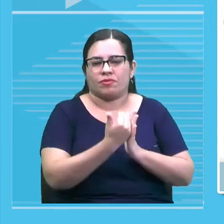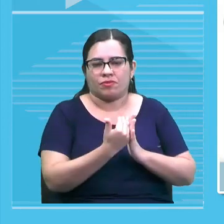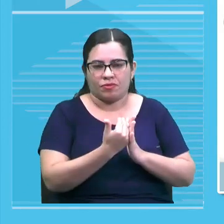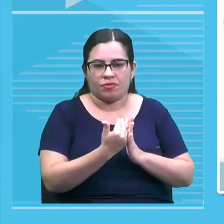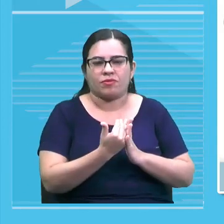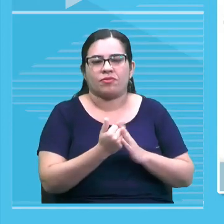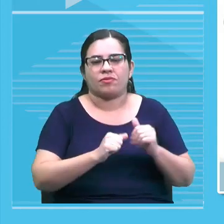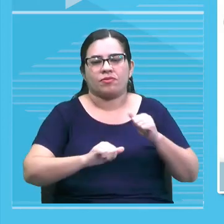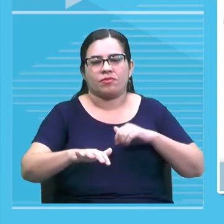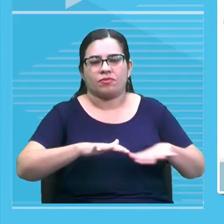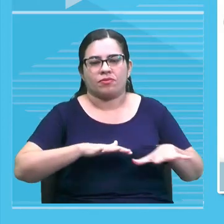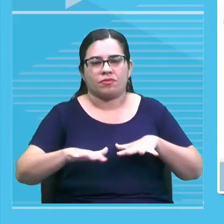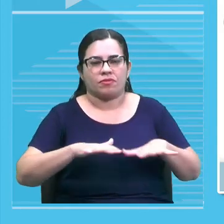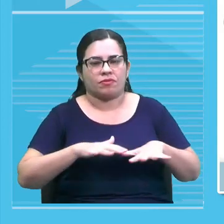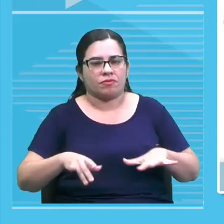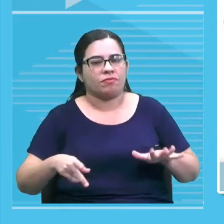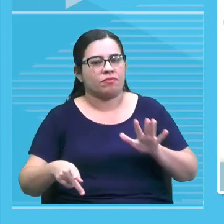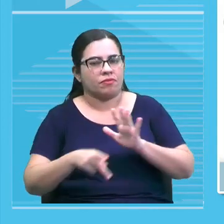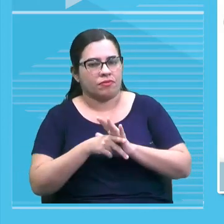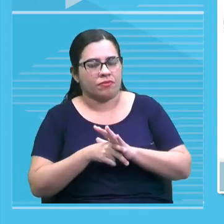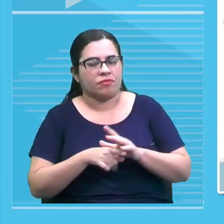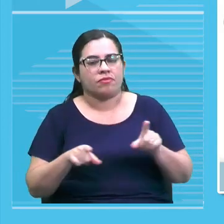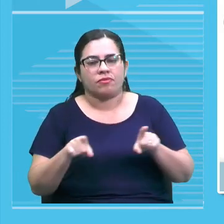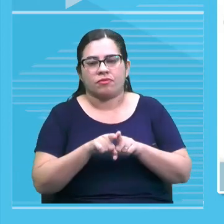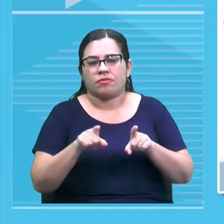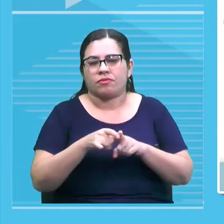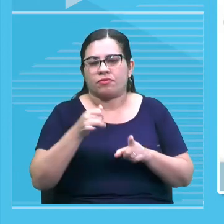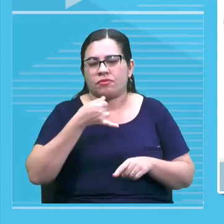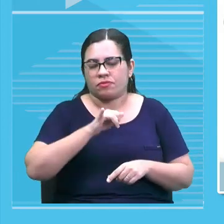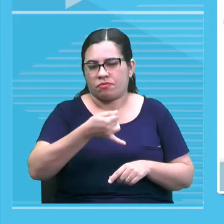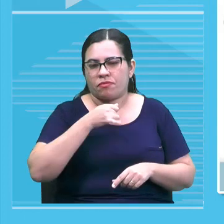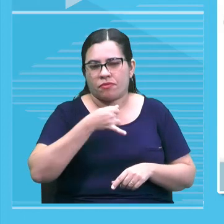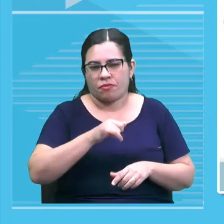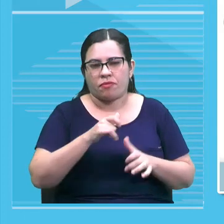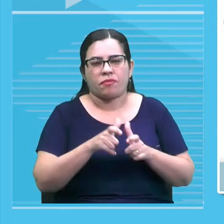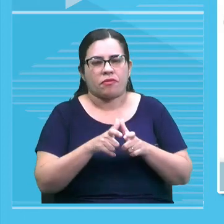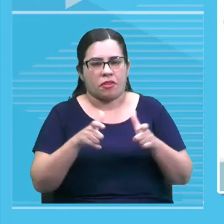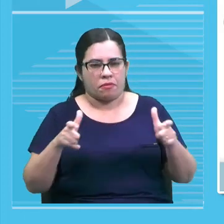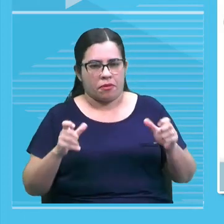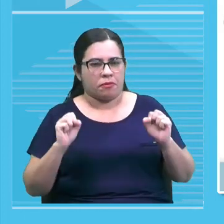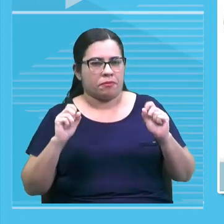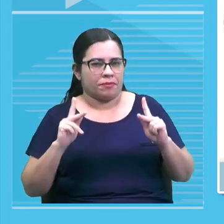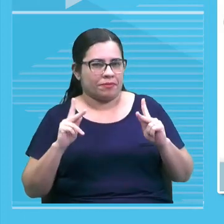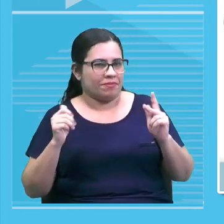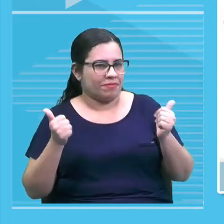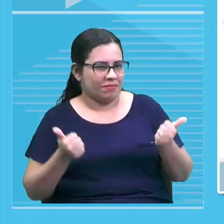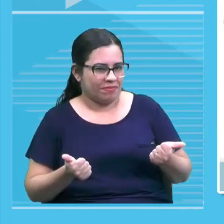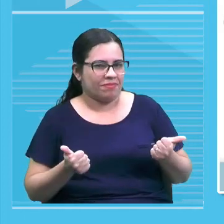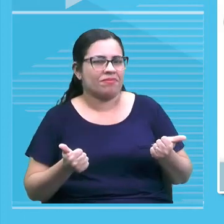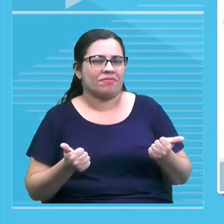de vibração maior e uma energia maior também bom beleza